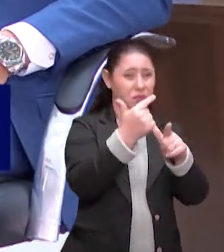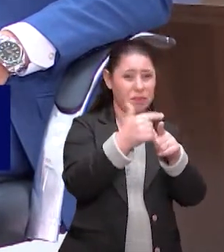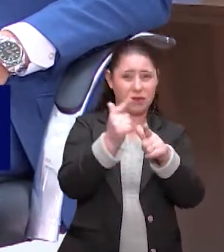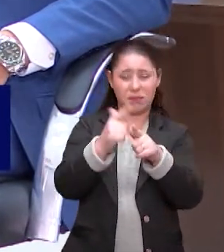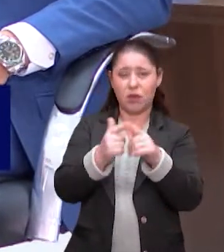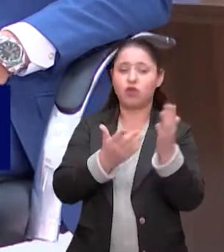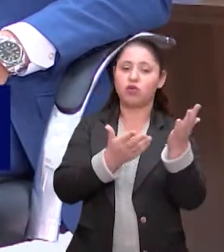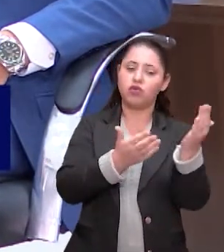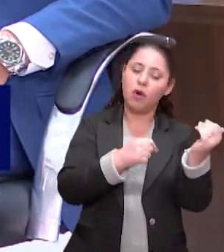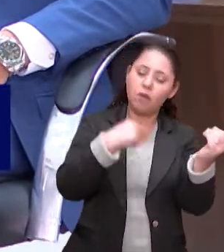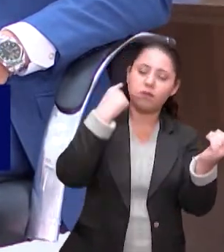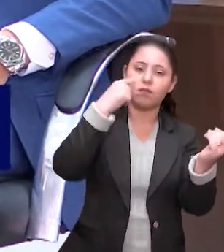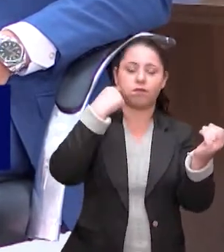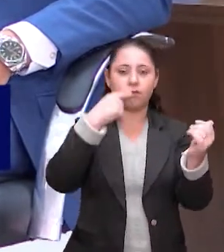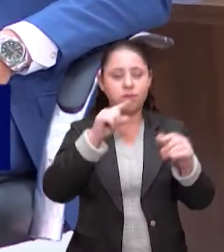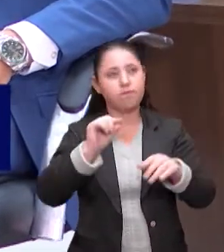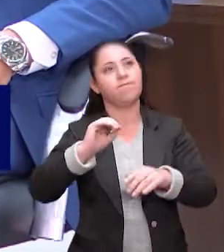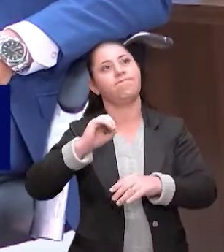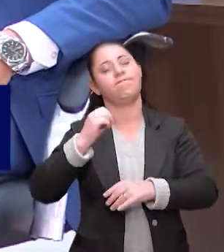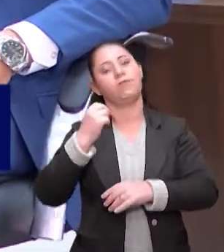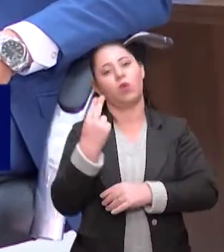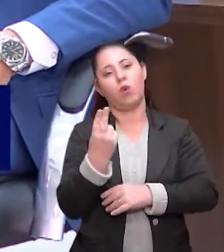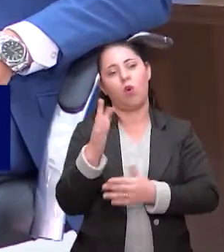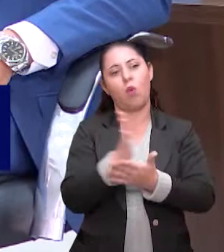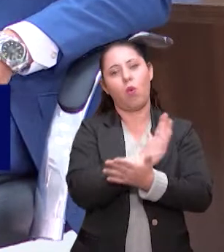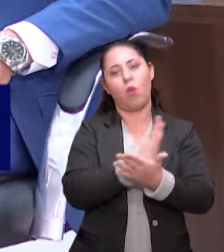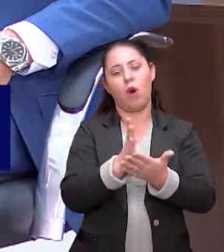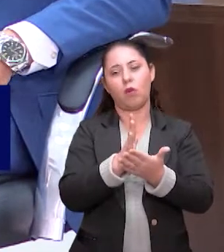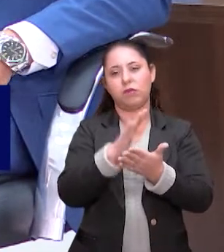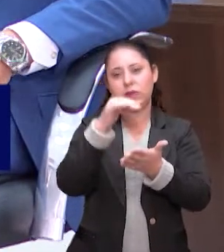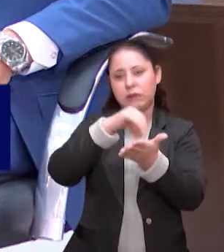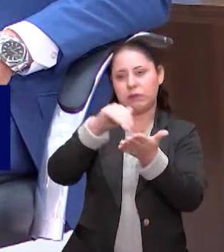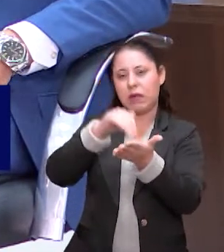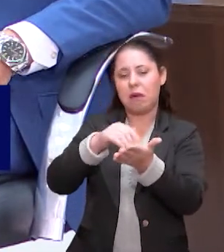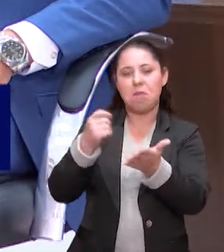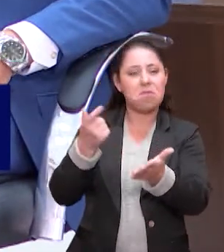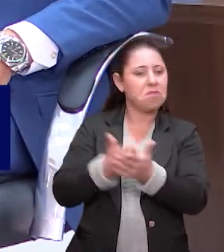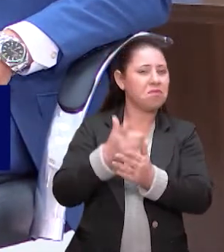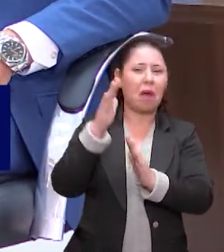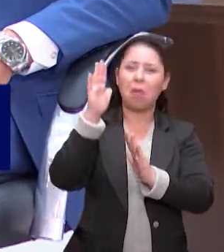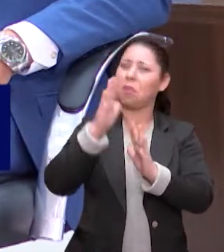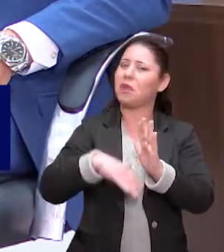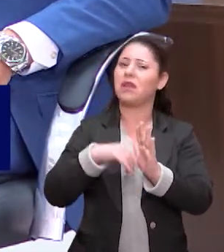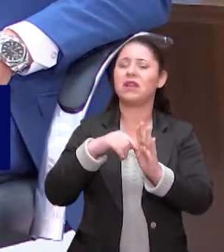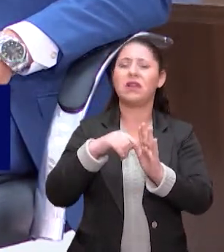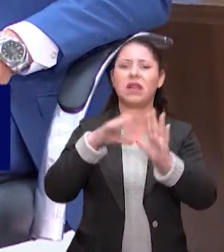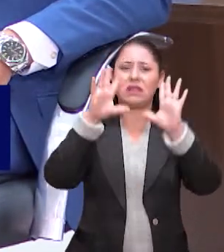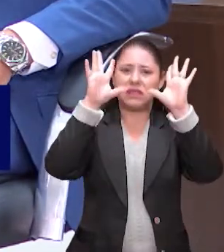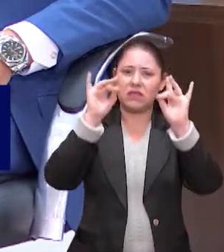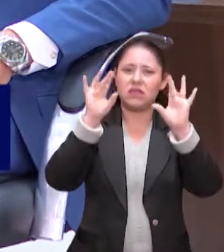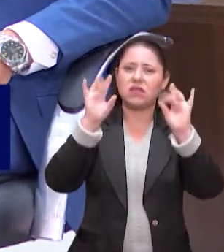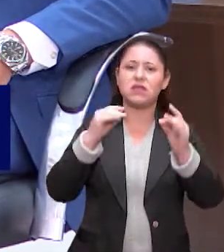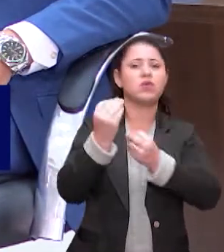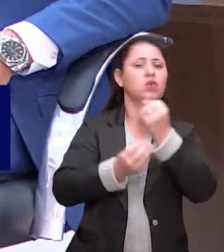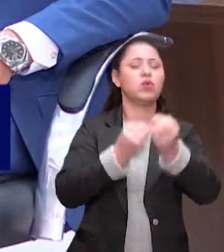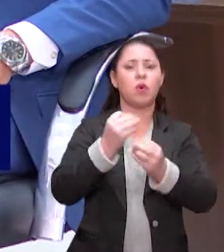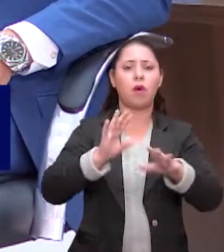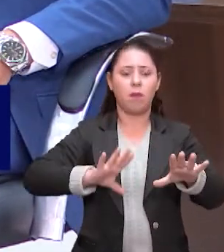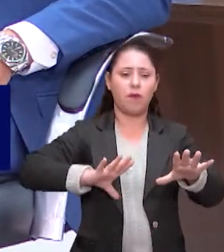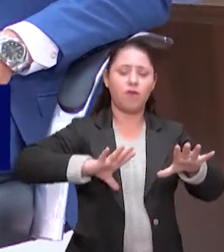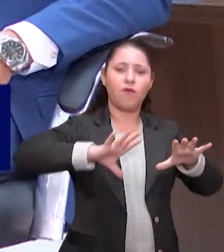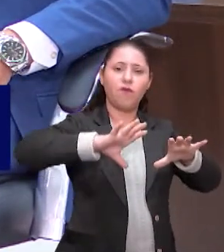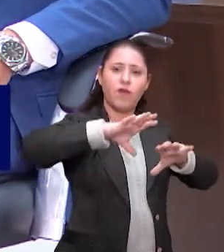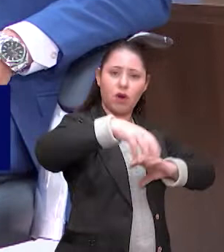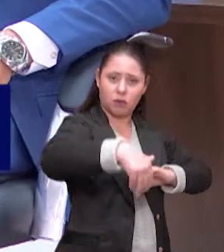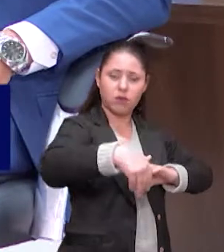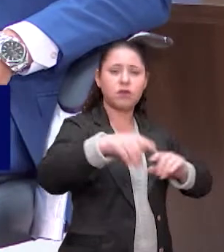vezes tem problemas, né? O jovem advogado, ou alguns escritórios às vezes remuneram mal, enfim, você tem uma série de questões. Como é que a